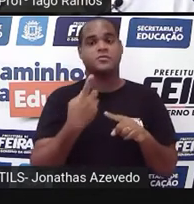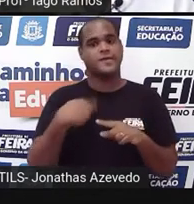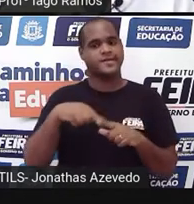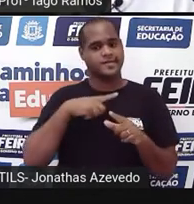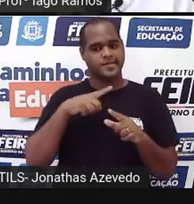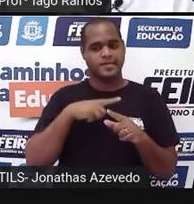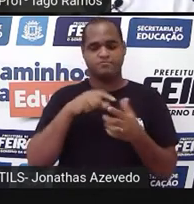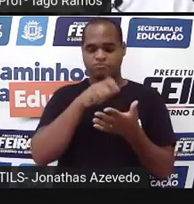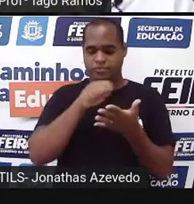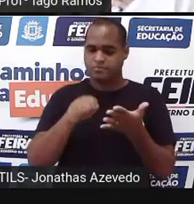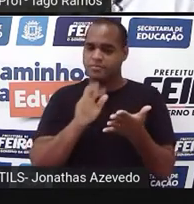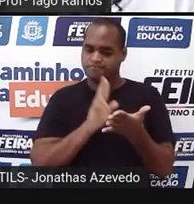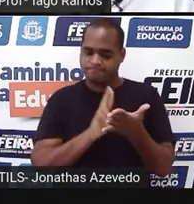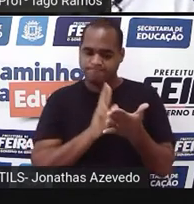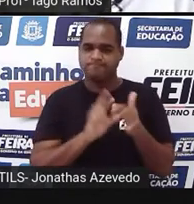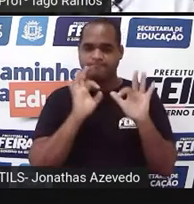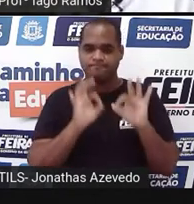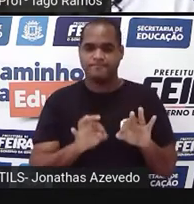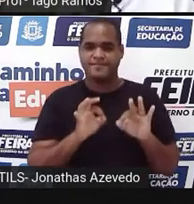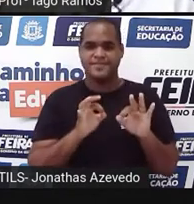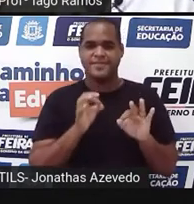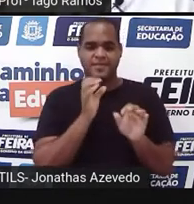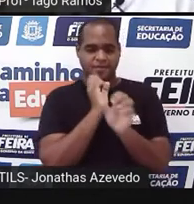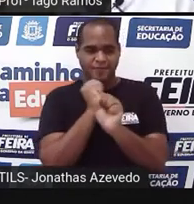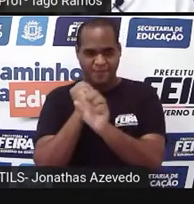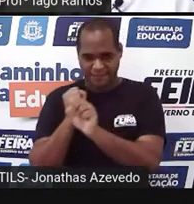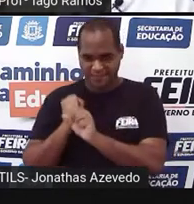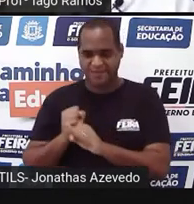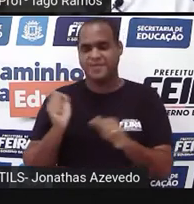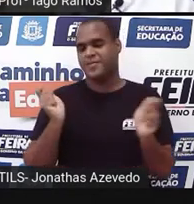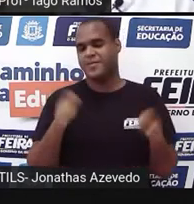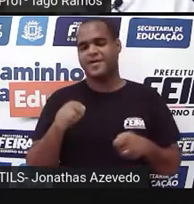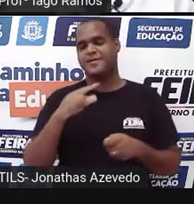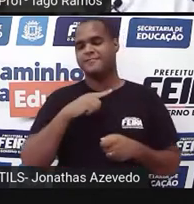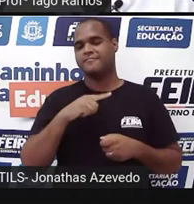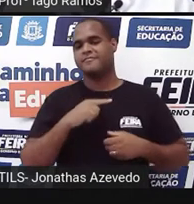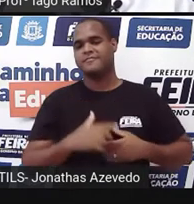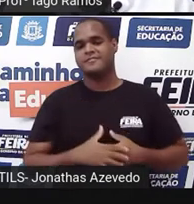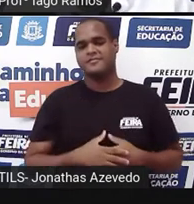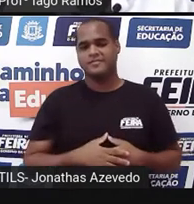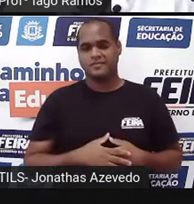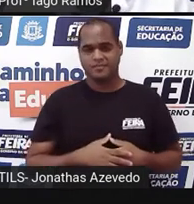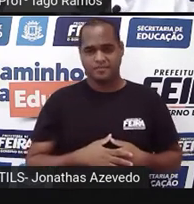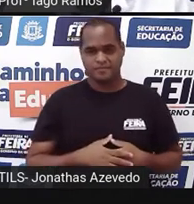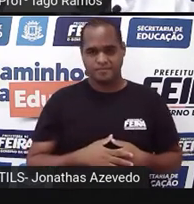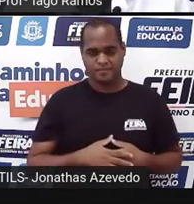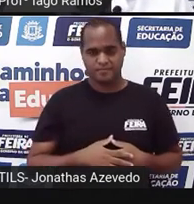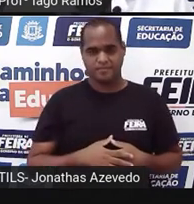aí a gente rascunhou um monte de cálculos aqui um monte né